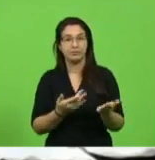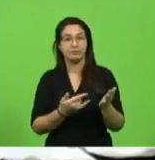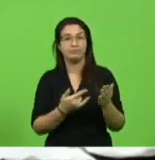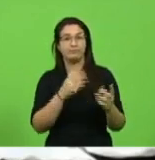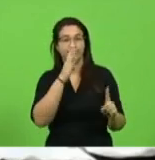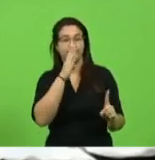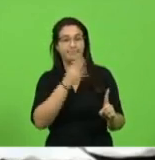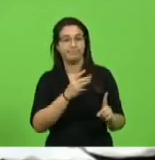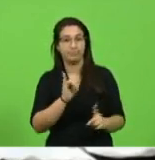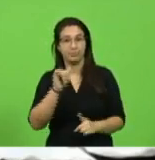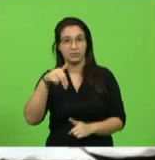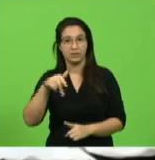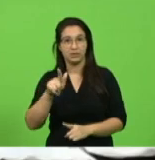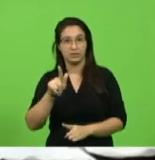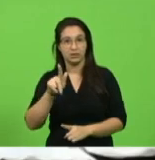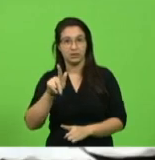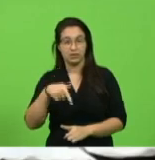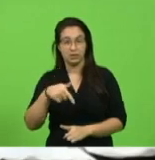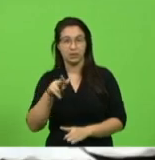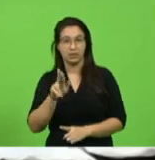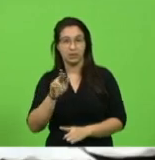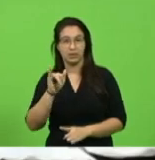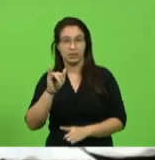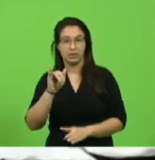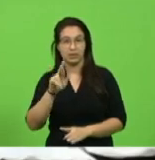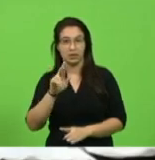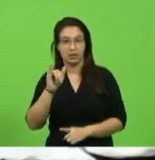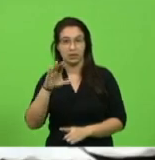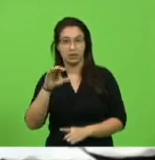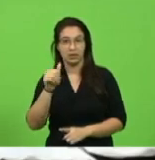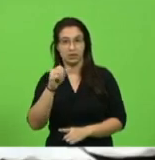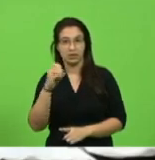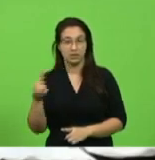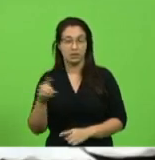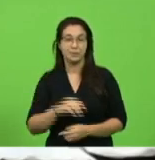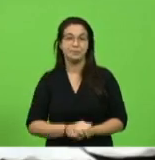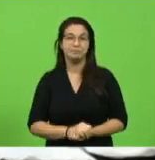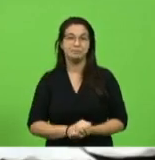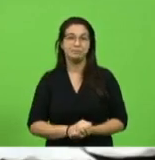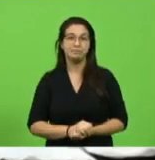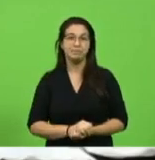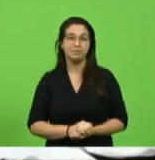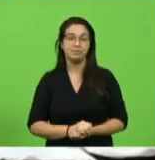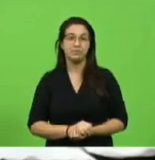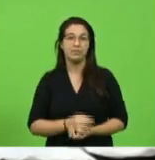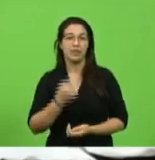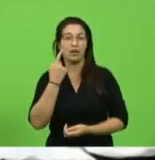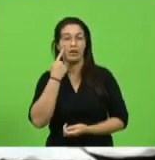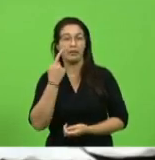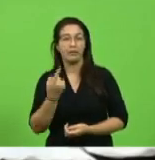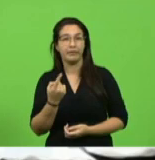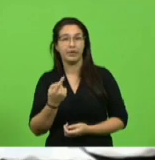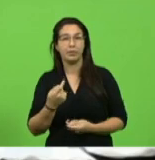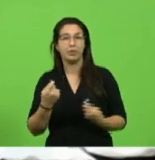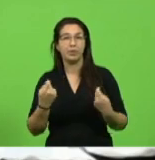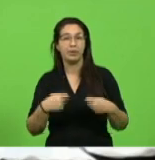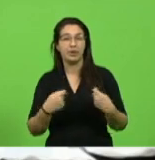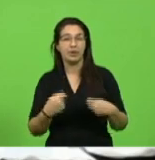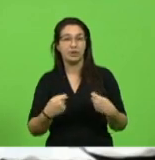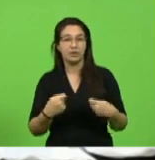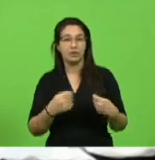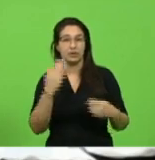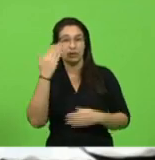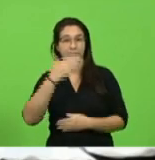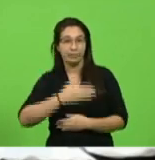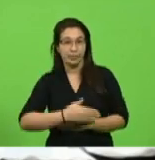anterior, havia determinado a demonstração da necessidade e da pertinência das provas reclamadas pelas partes,